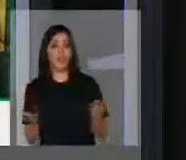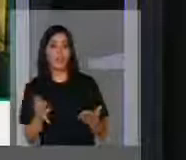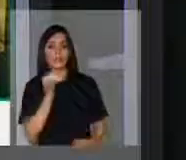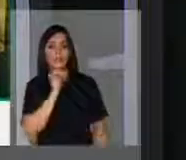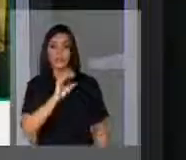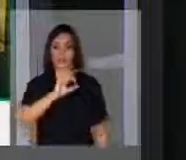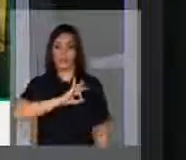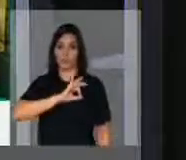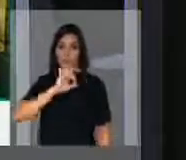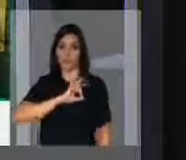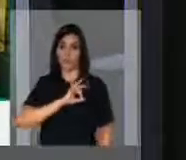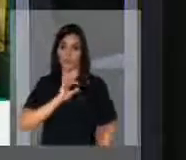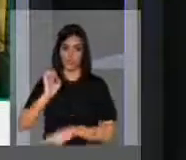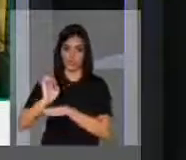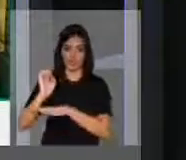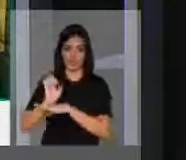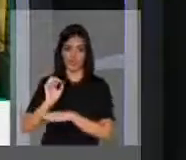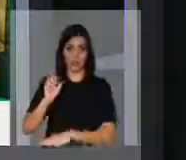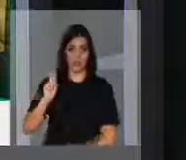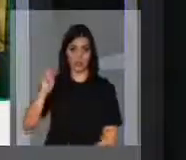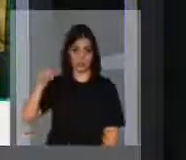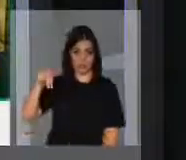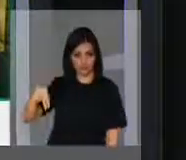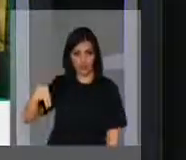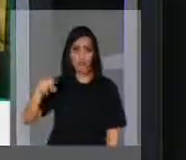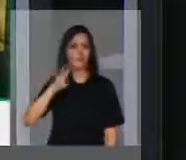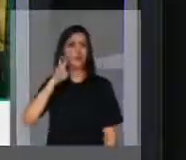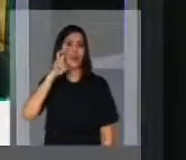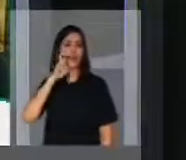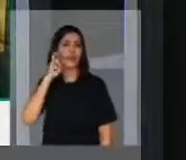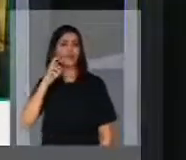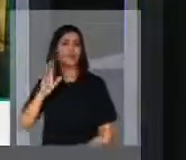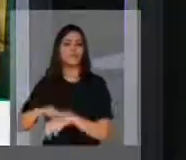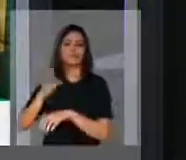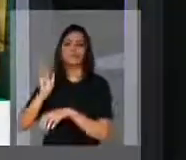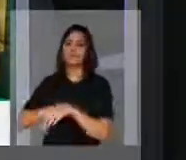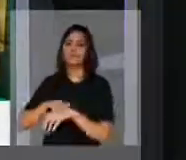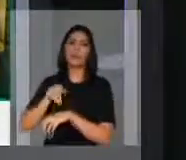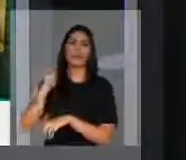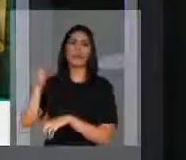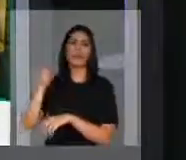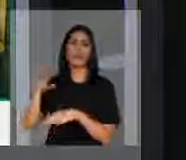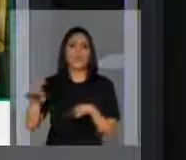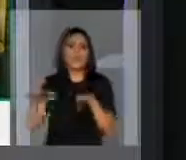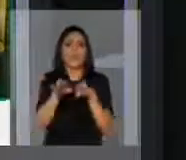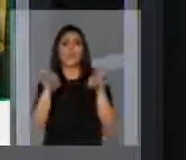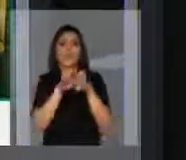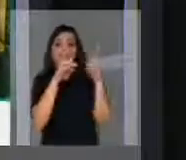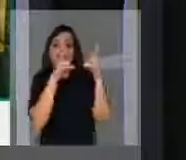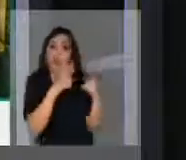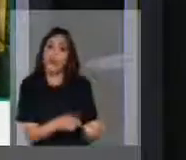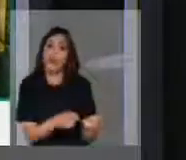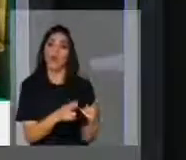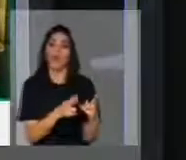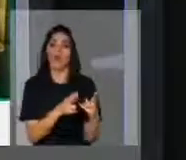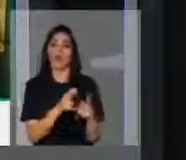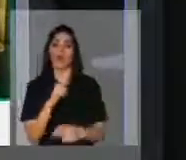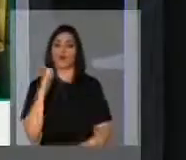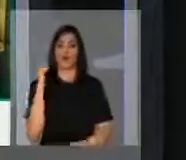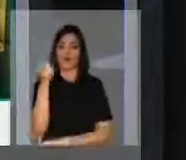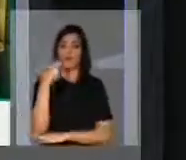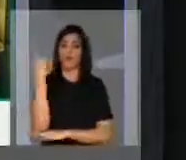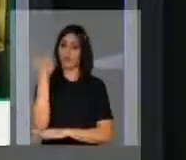a polícia do Rio Grande do Norte, ela tem que ter o seu procedimento igual à polícia do Rio Grande do